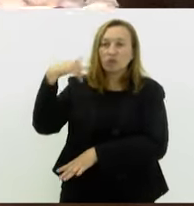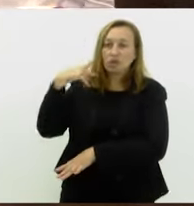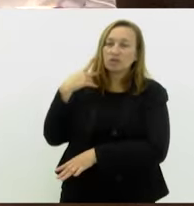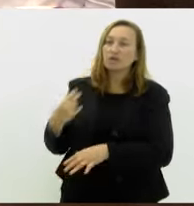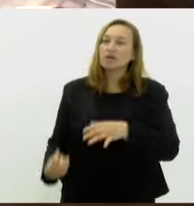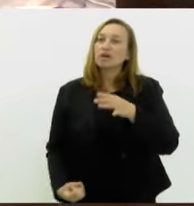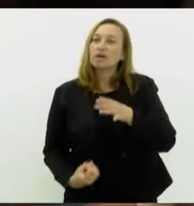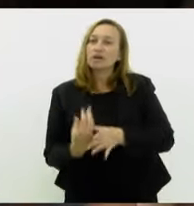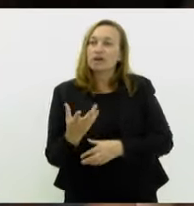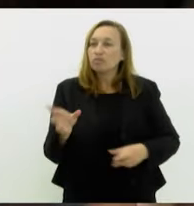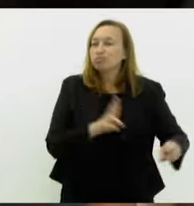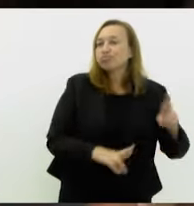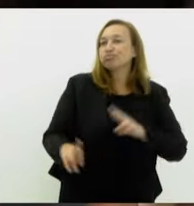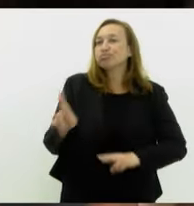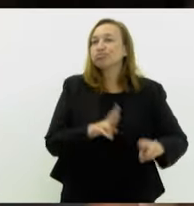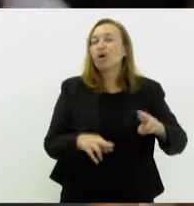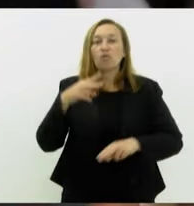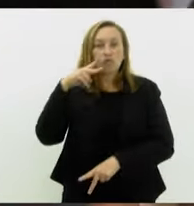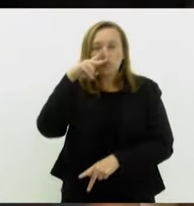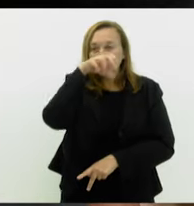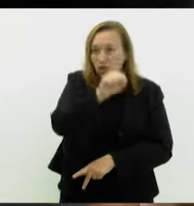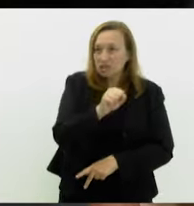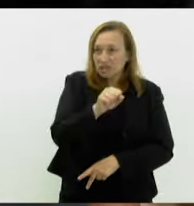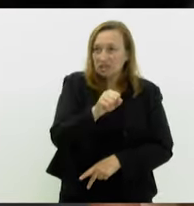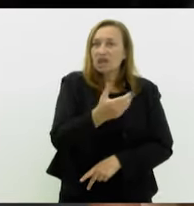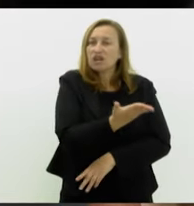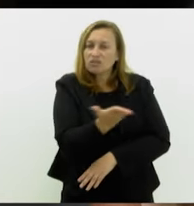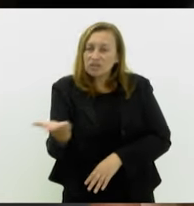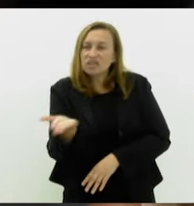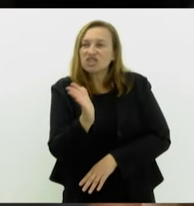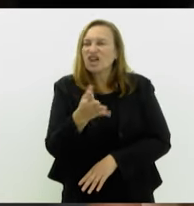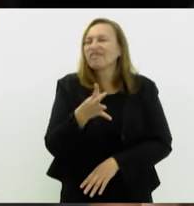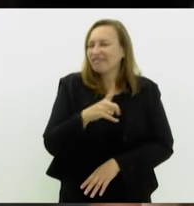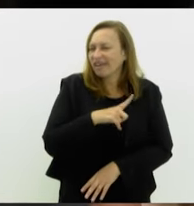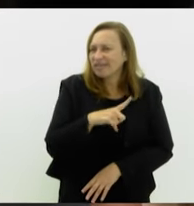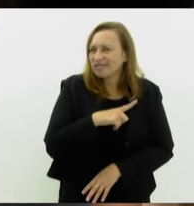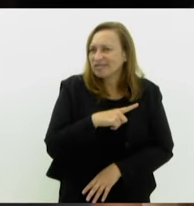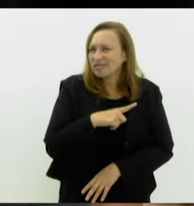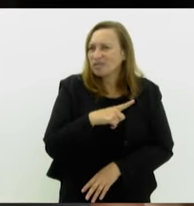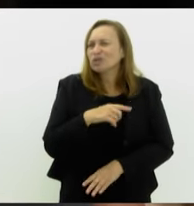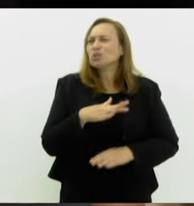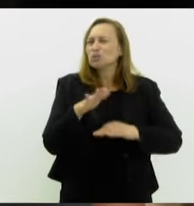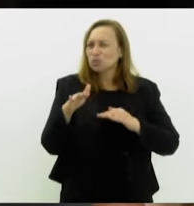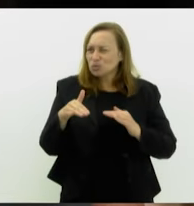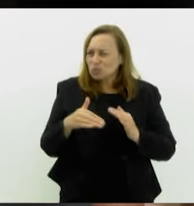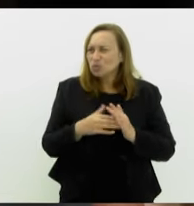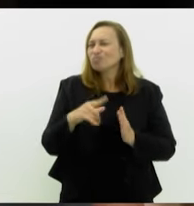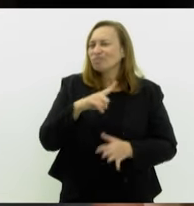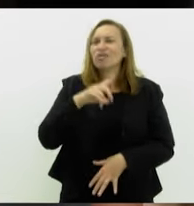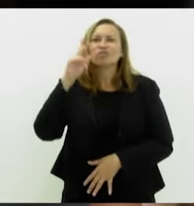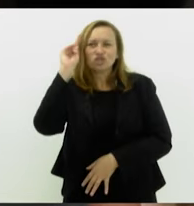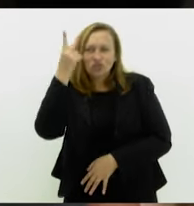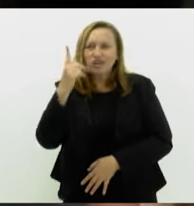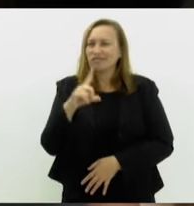relação e fazer fortalecer aquilo que vocês todas já têm todo mundo aqui tem uma história todo mundo aqui